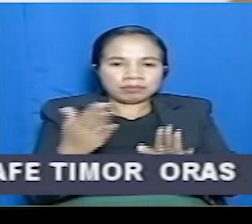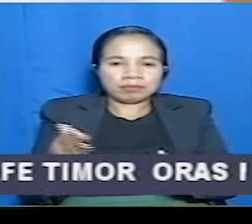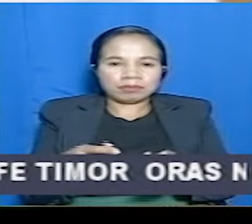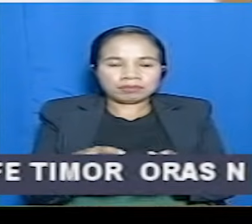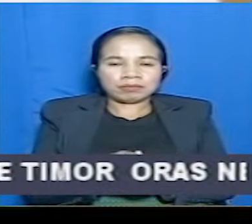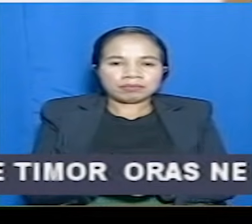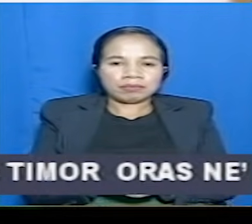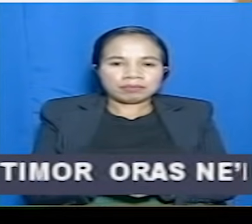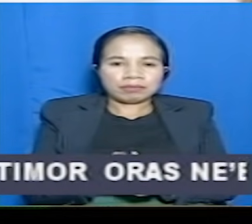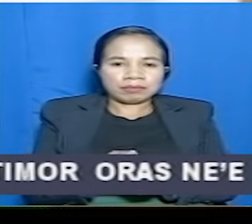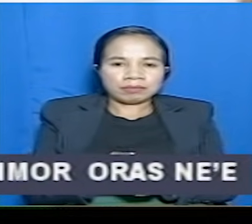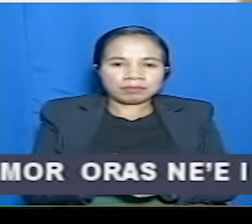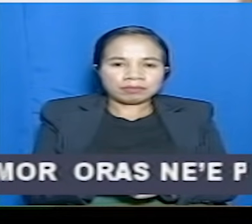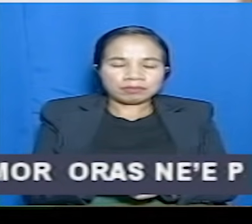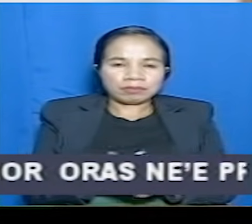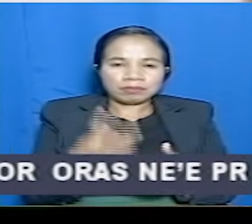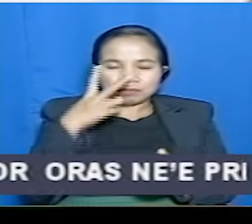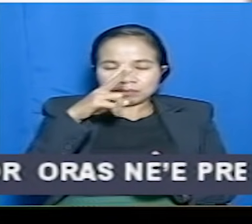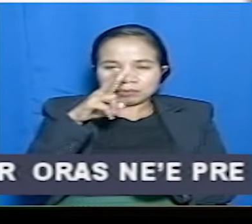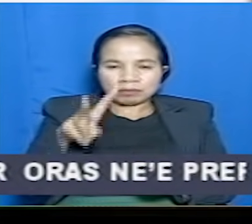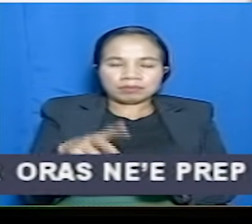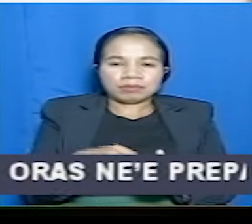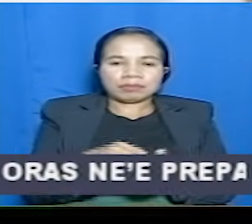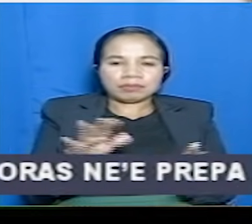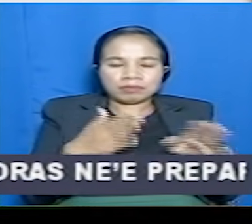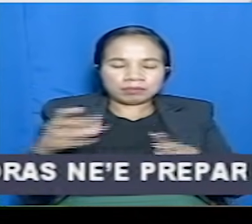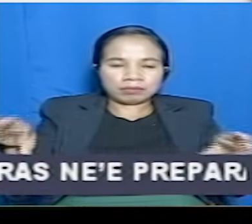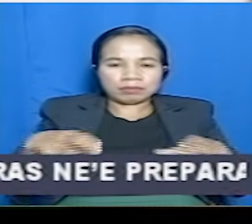posto sargento, pode valoriza mos Matibian ni